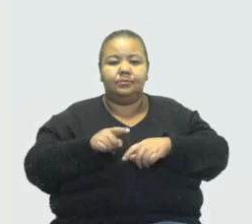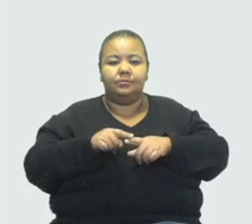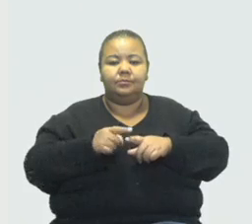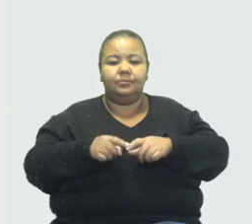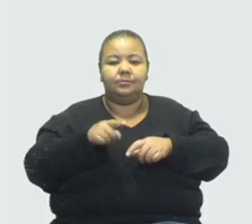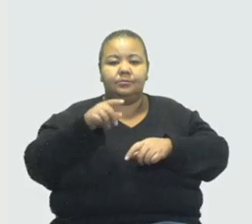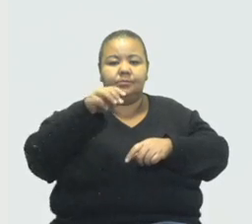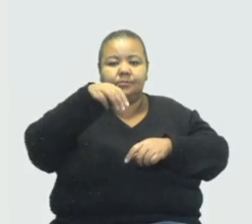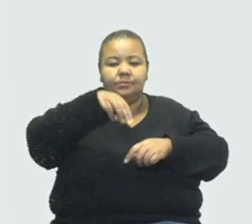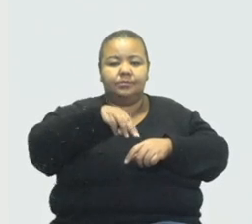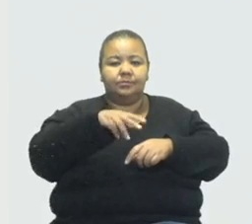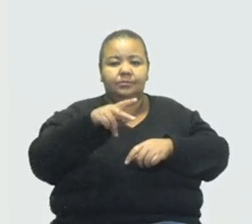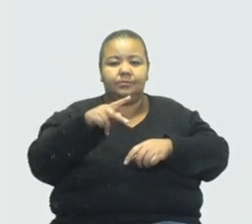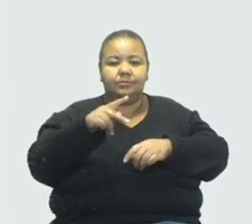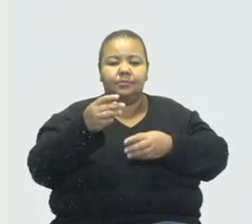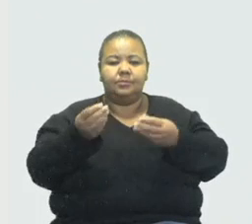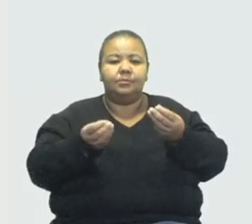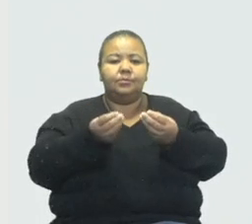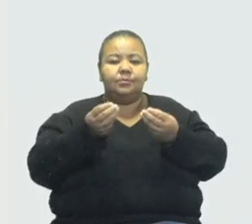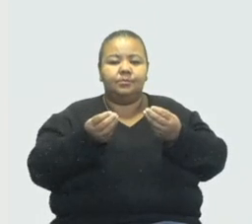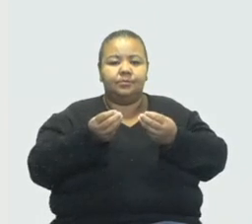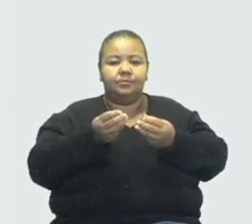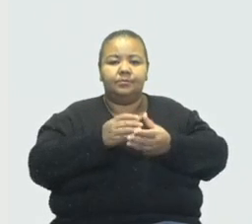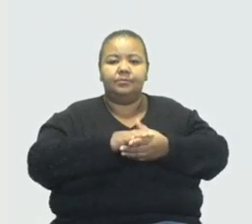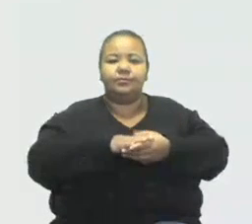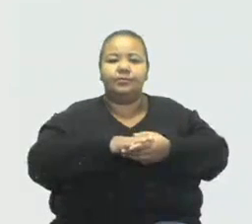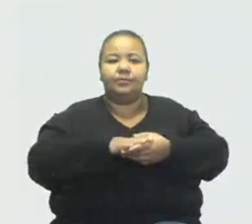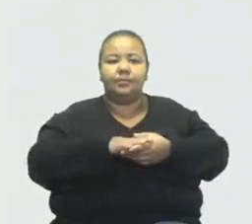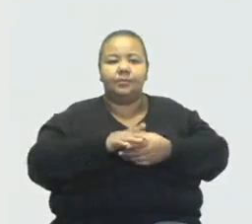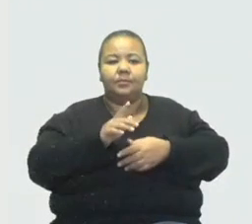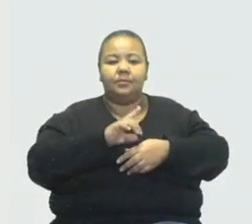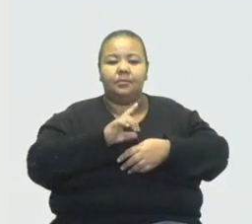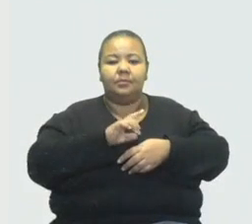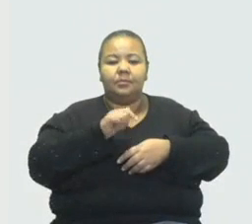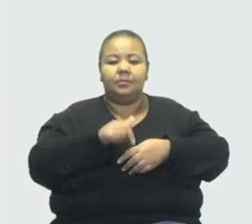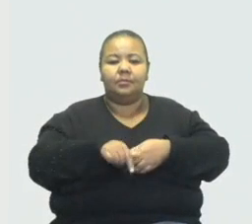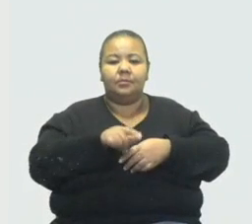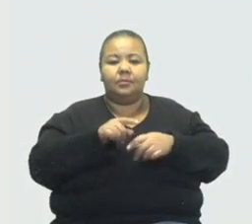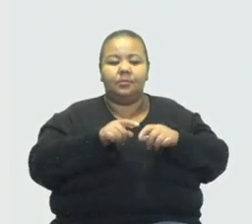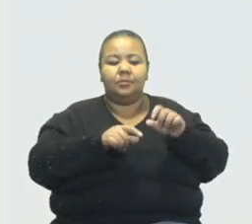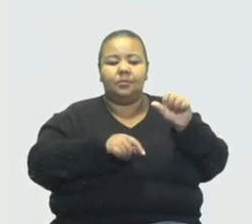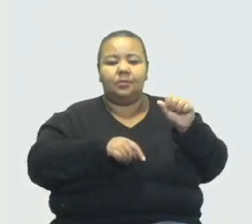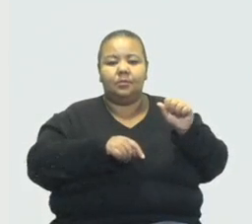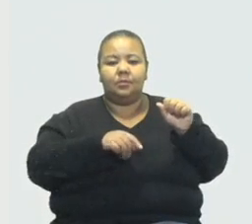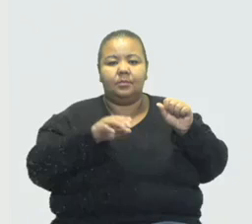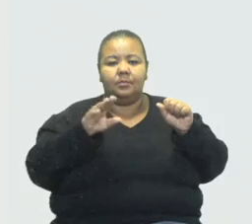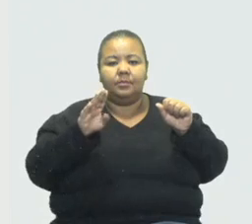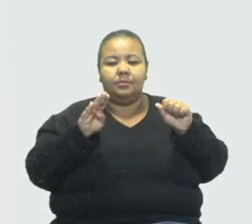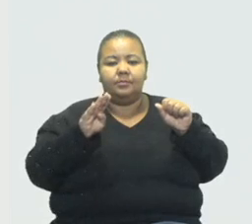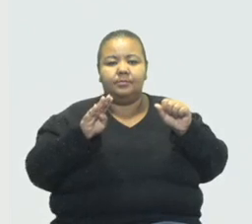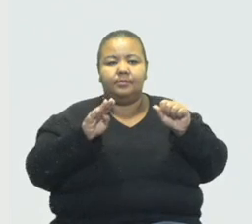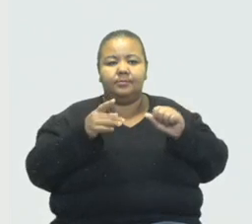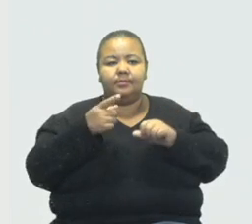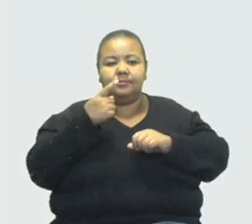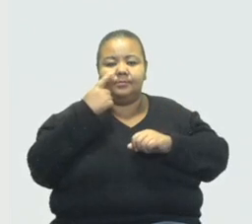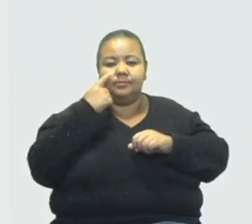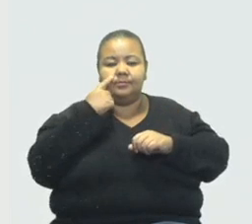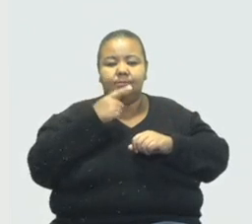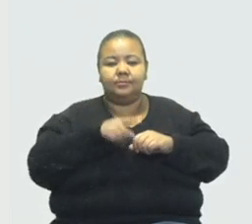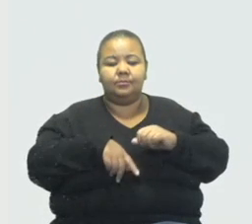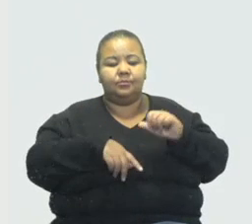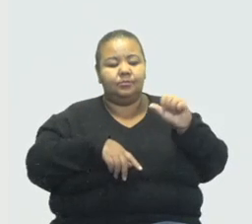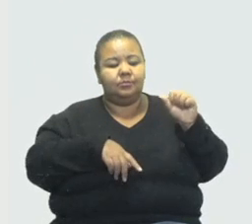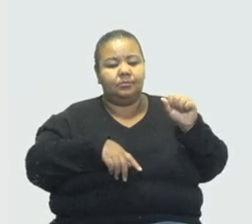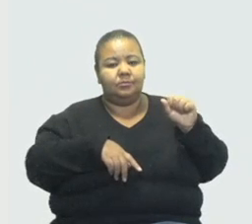ordem MP. Como assim? Vejamos. Nós temos aqui a matriz AB. Observe que a matriz